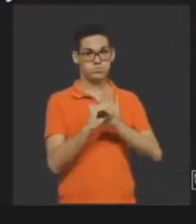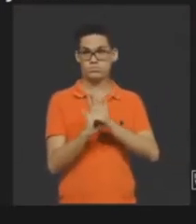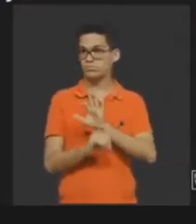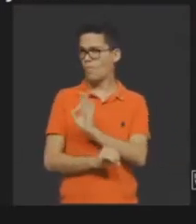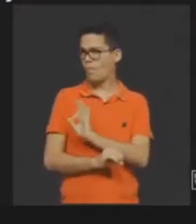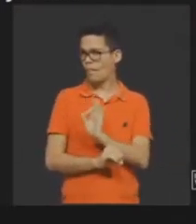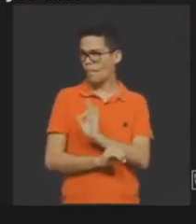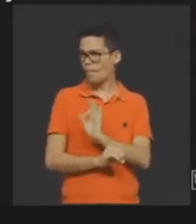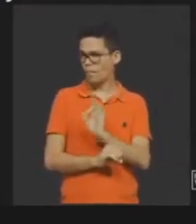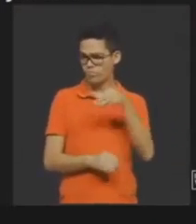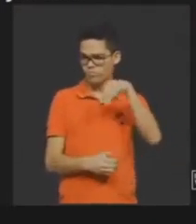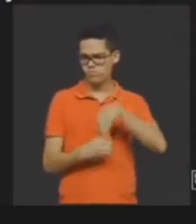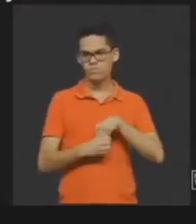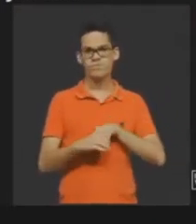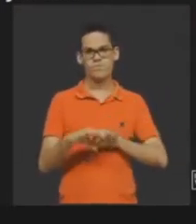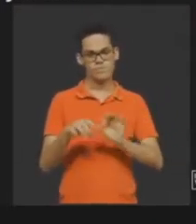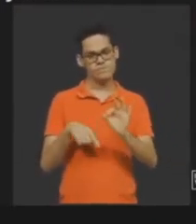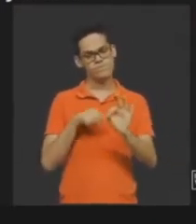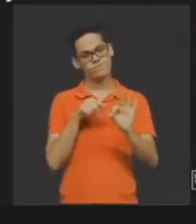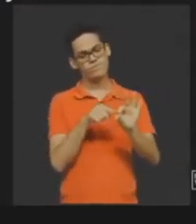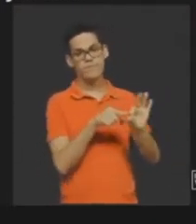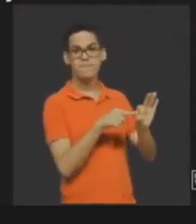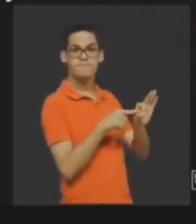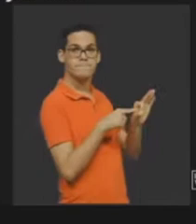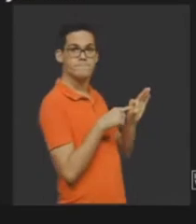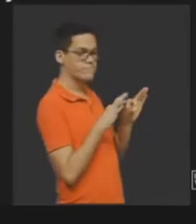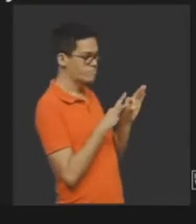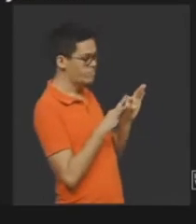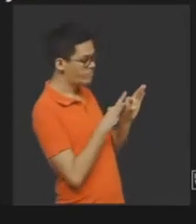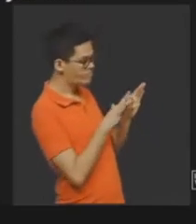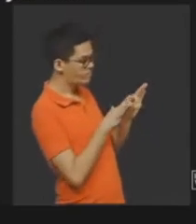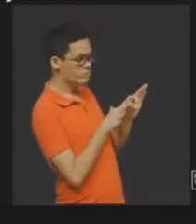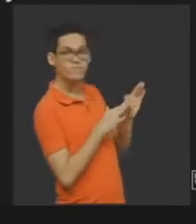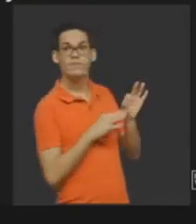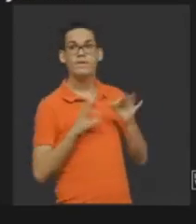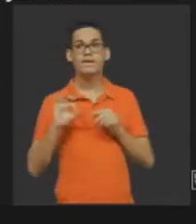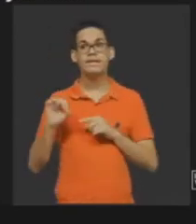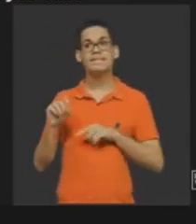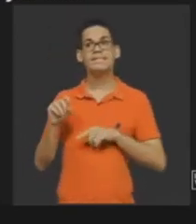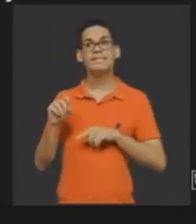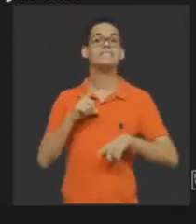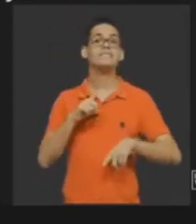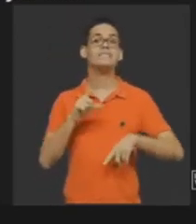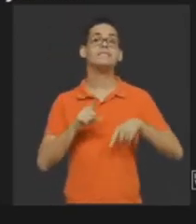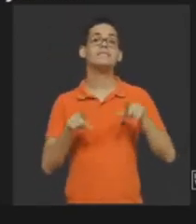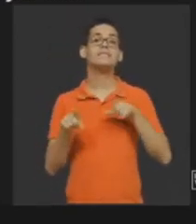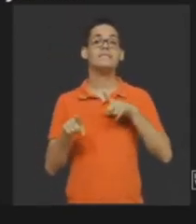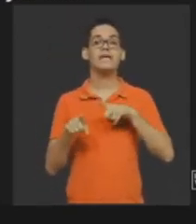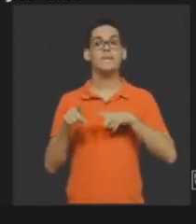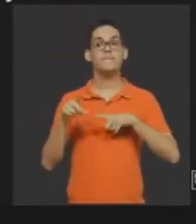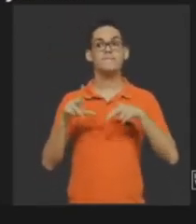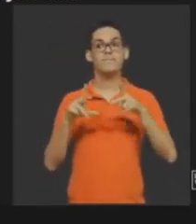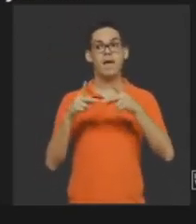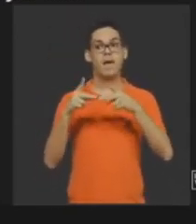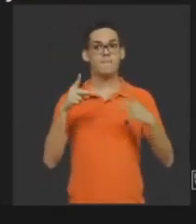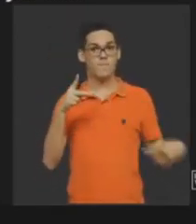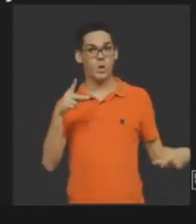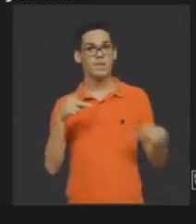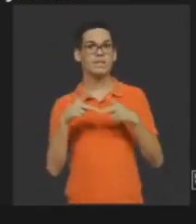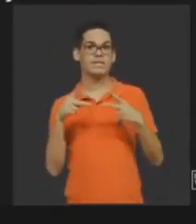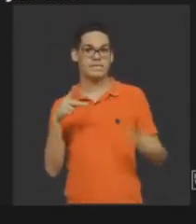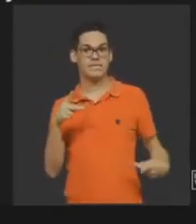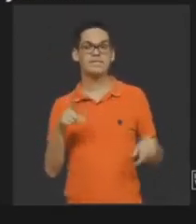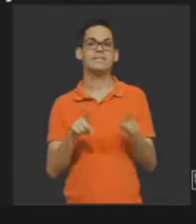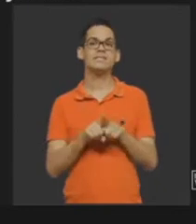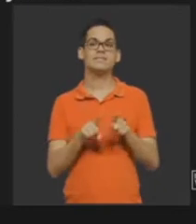membrana, está lá dentro do núcleo, e ela é constituída por proteínas e é RNA. É